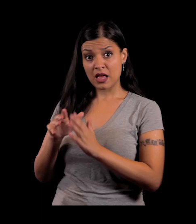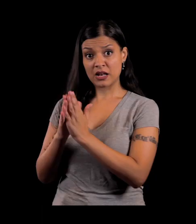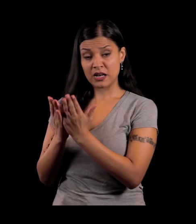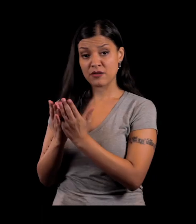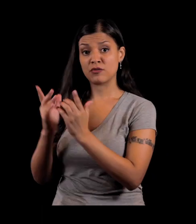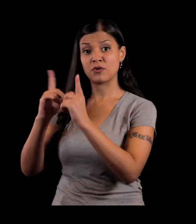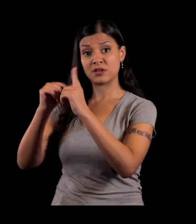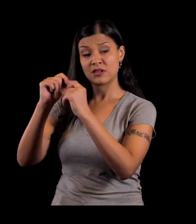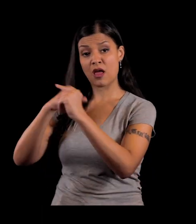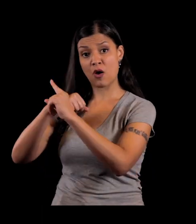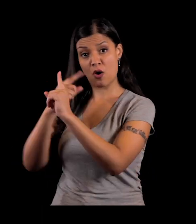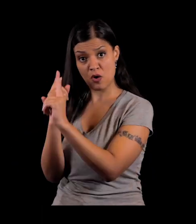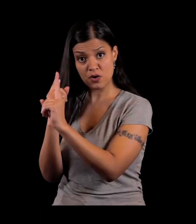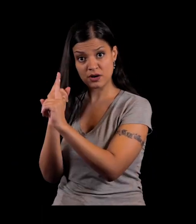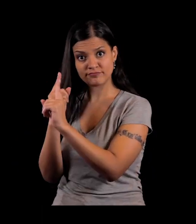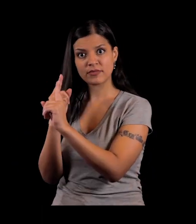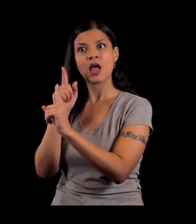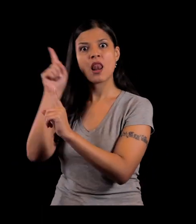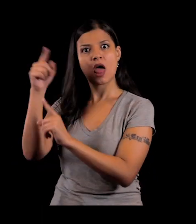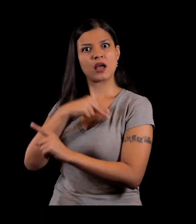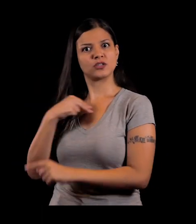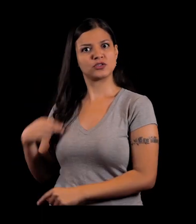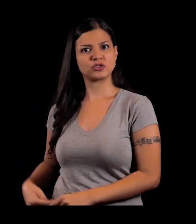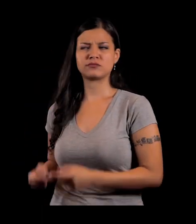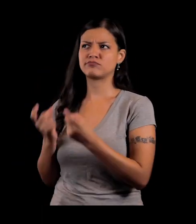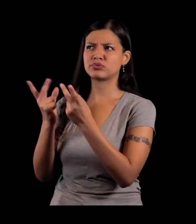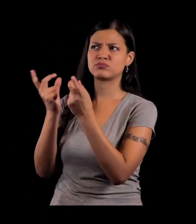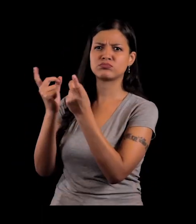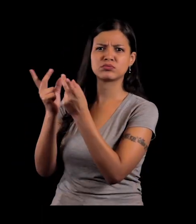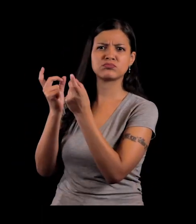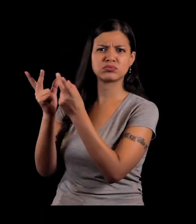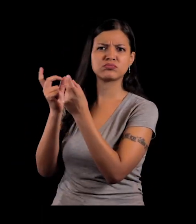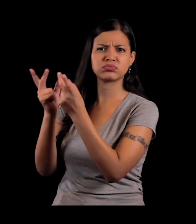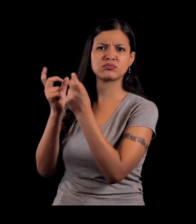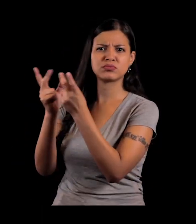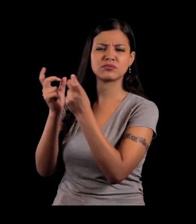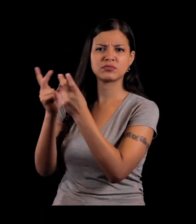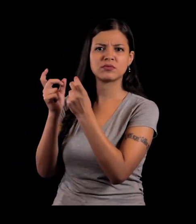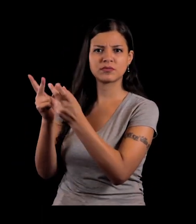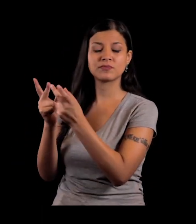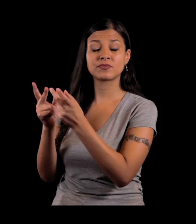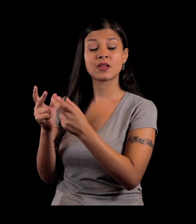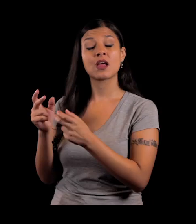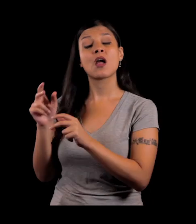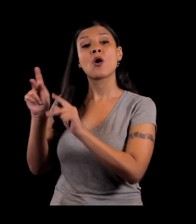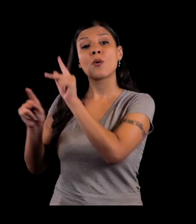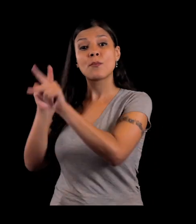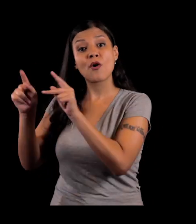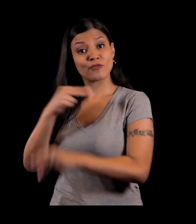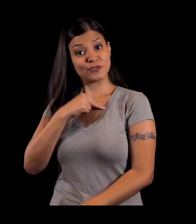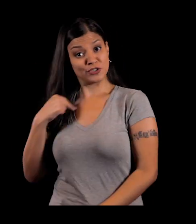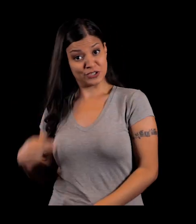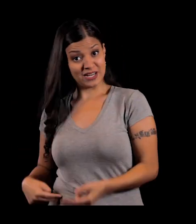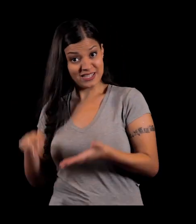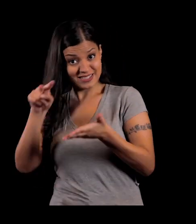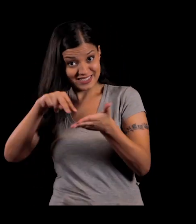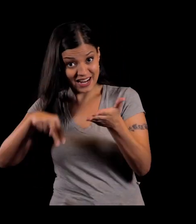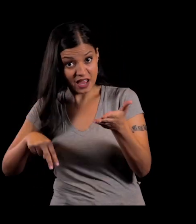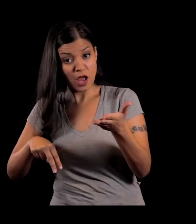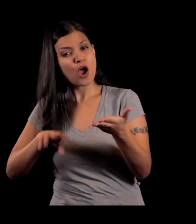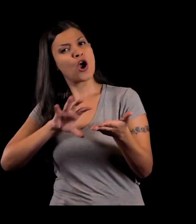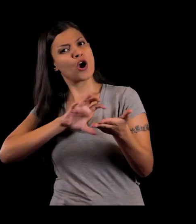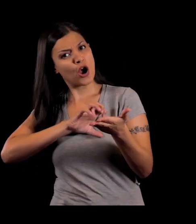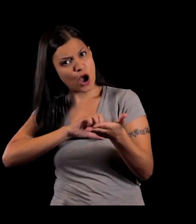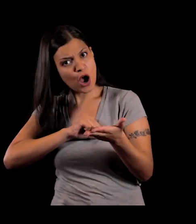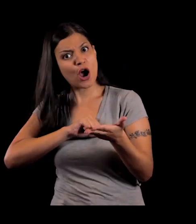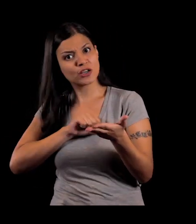foi aceita muito bem na China. E o povo chinês gosta muito, os leitores chineses gostam muito